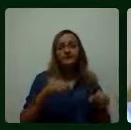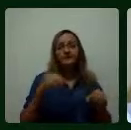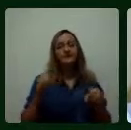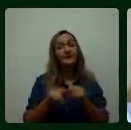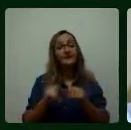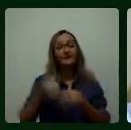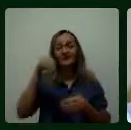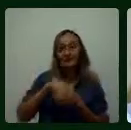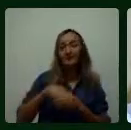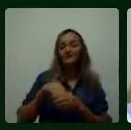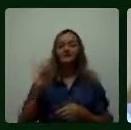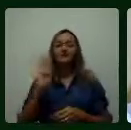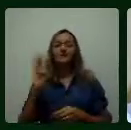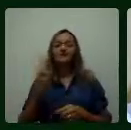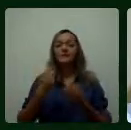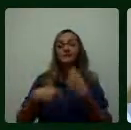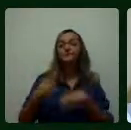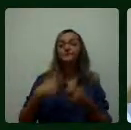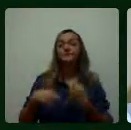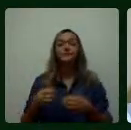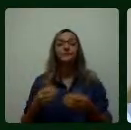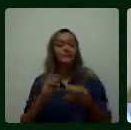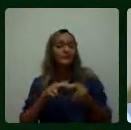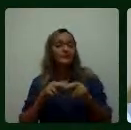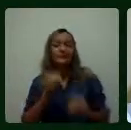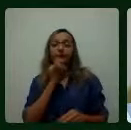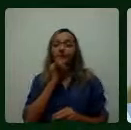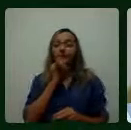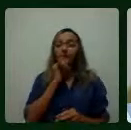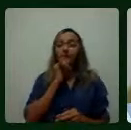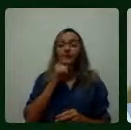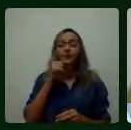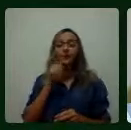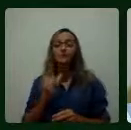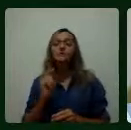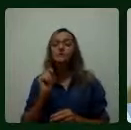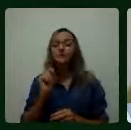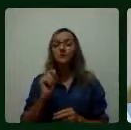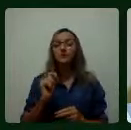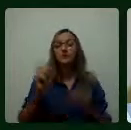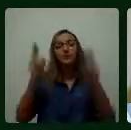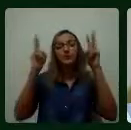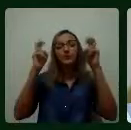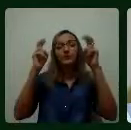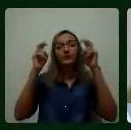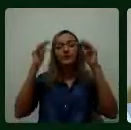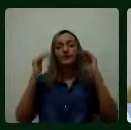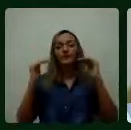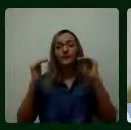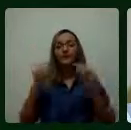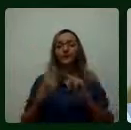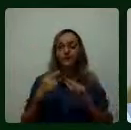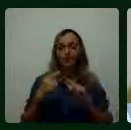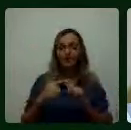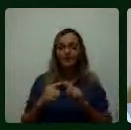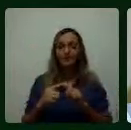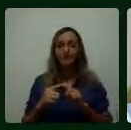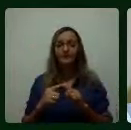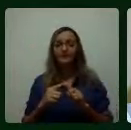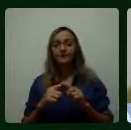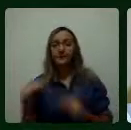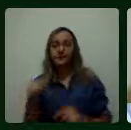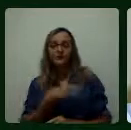vai dar muitas ideias. Por exemplo, moda. Tem muita gente da área de moda usando, né, bioprodutos